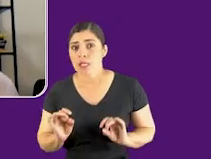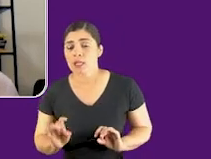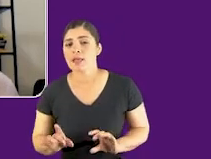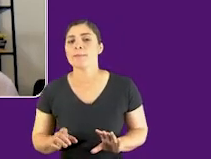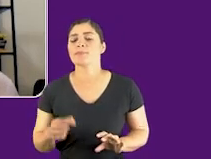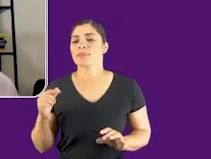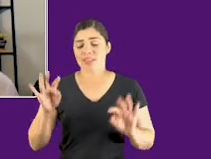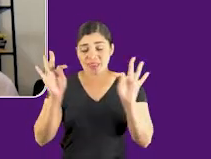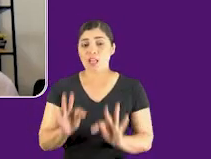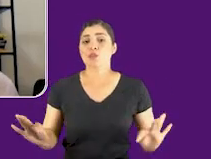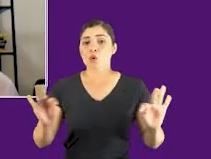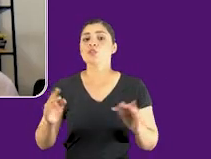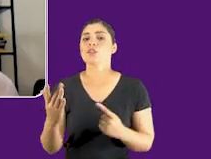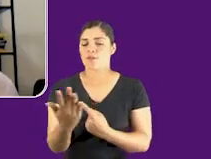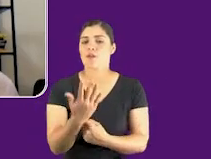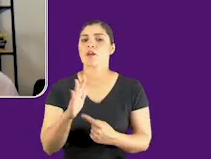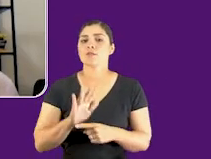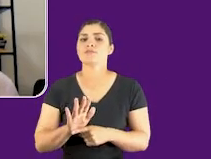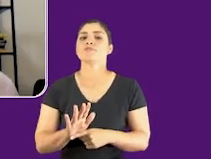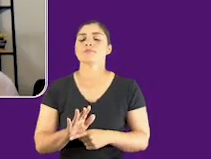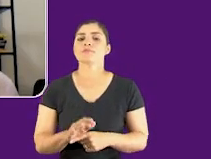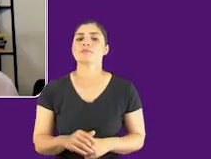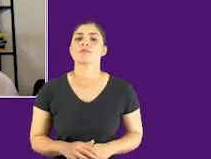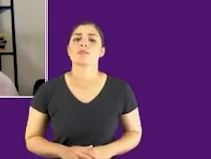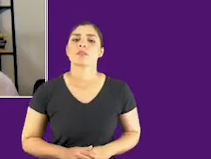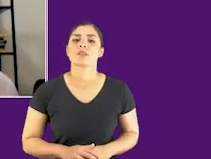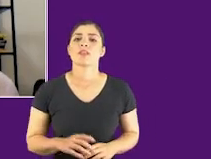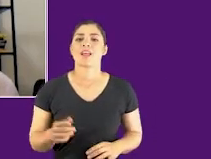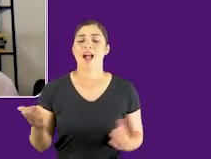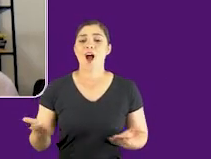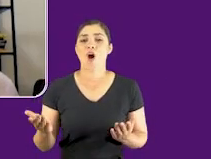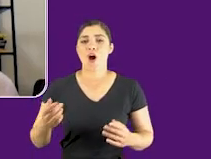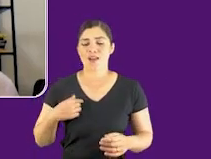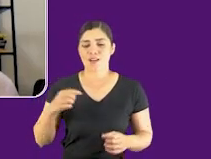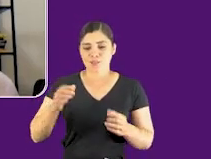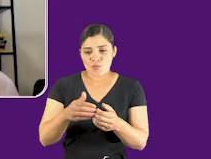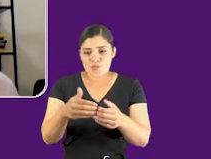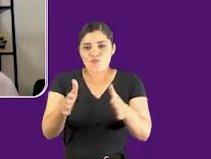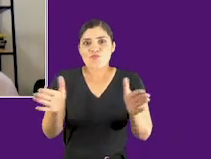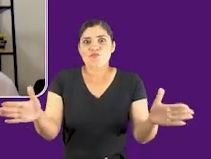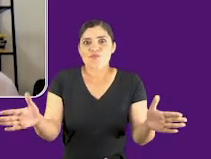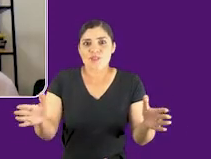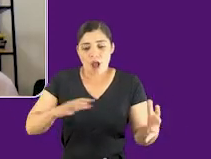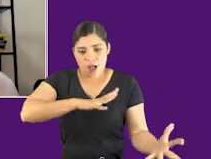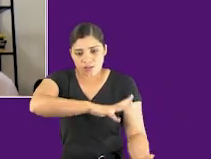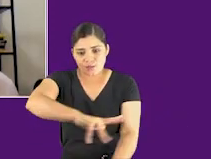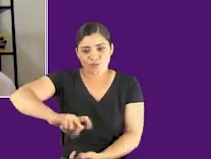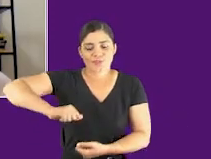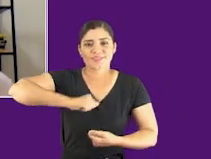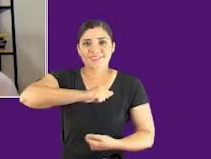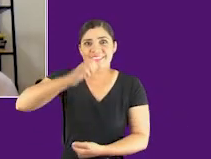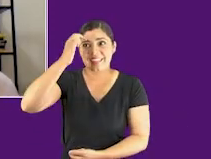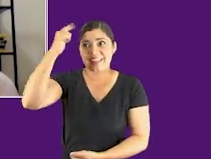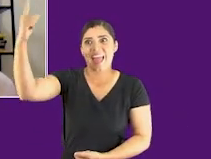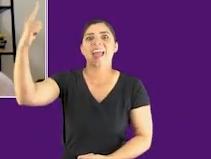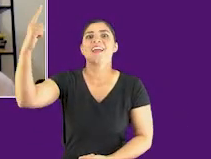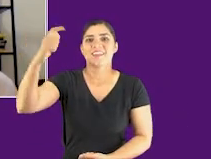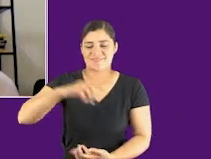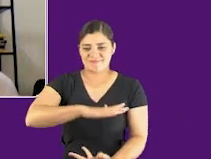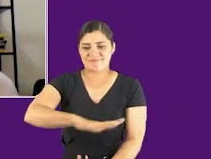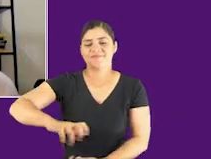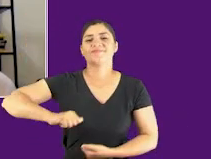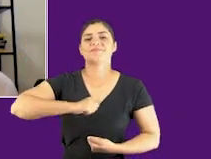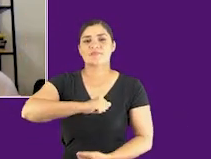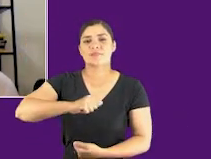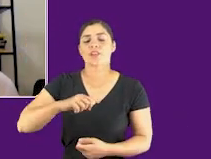um bom desafio do Open nova que nós estamos com um aberto agora justamente sobre ideia de sustentabilidade Vamos ver que